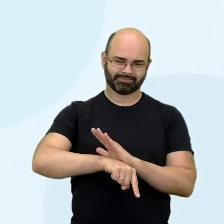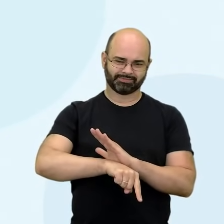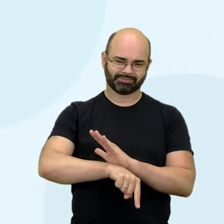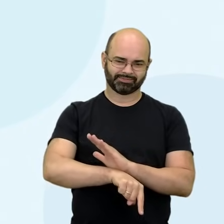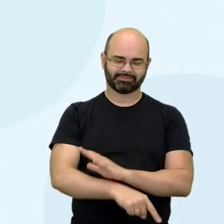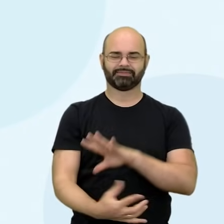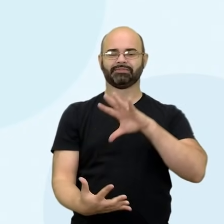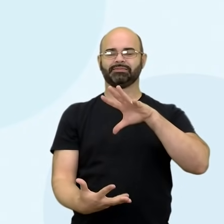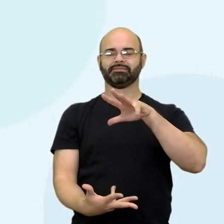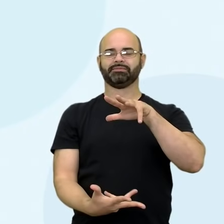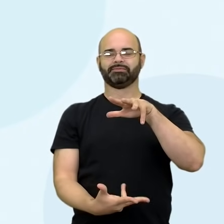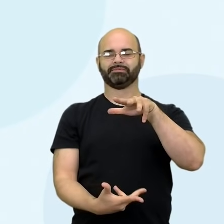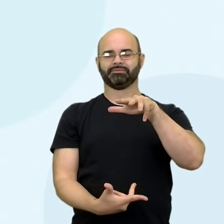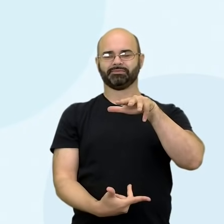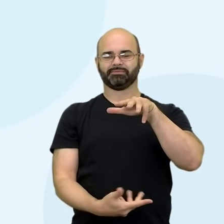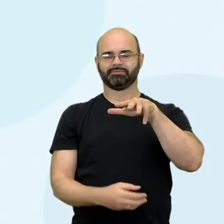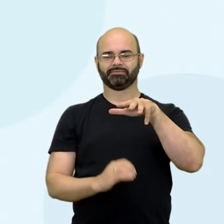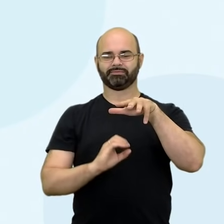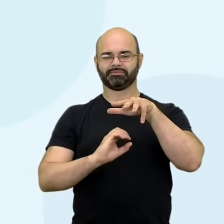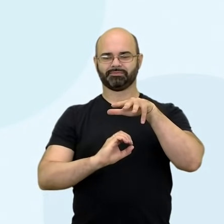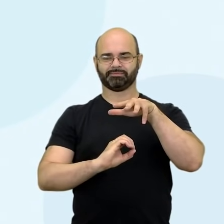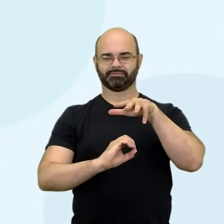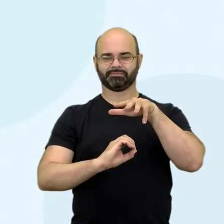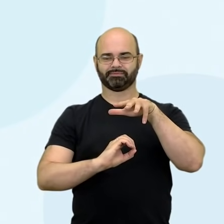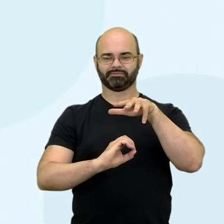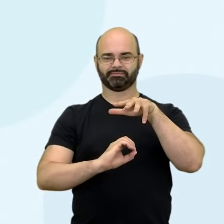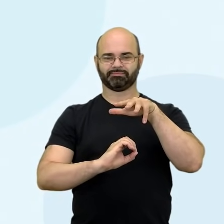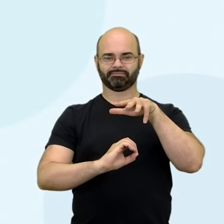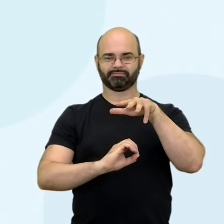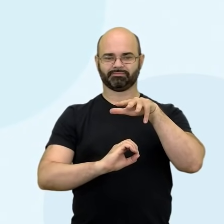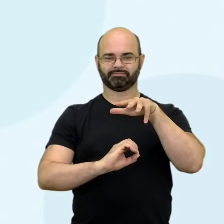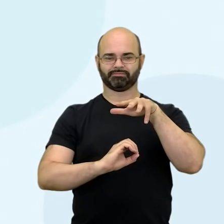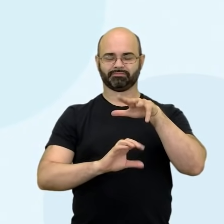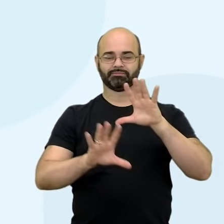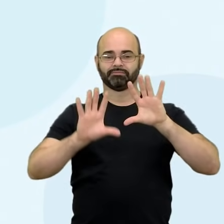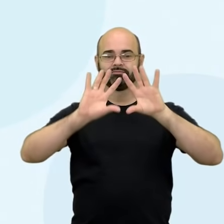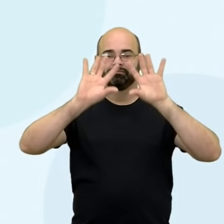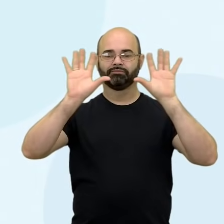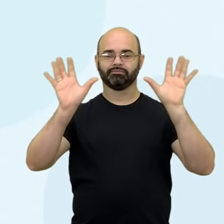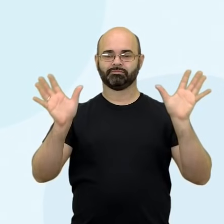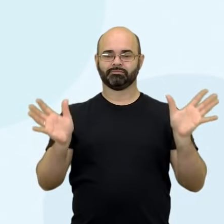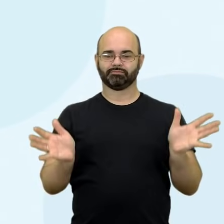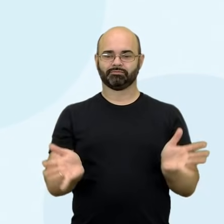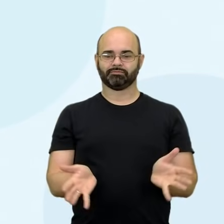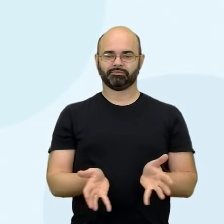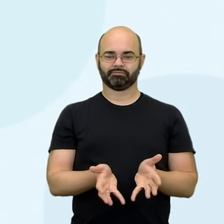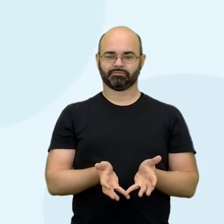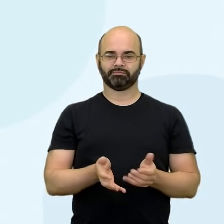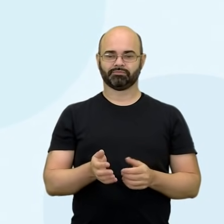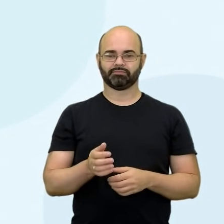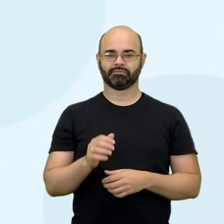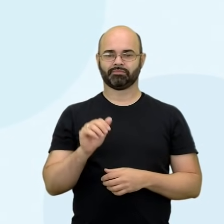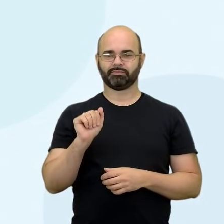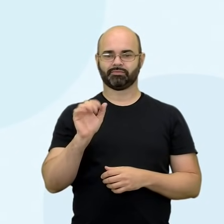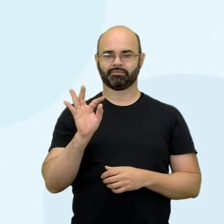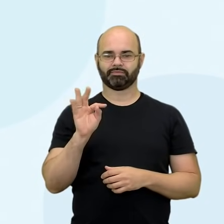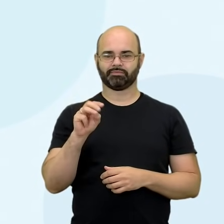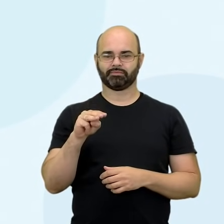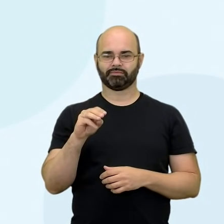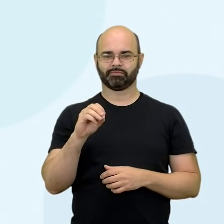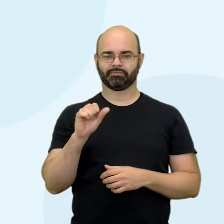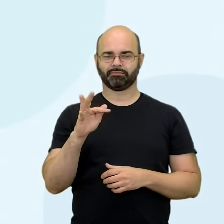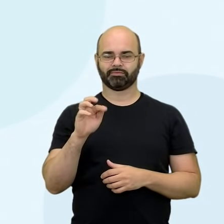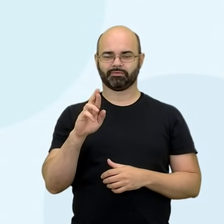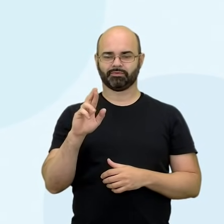tá representando o núcleo tudo bem bom a atmosfera está representada aí ó nesse círculo azul